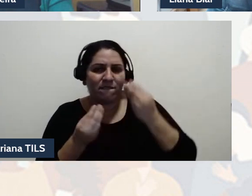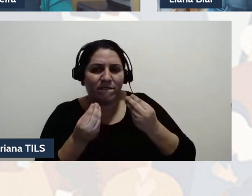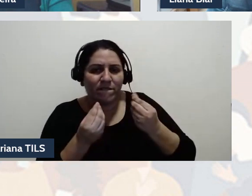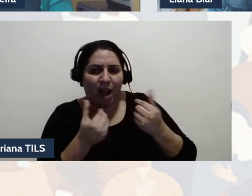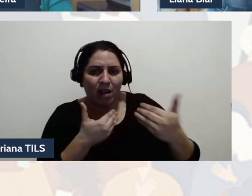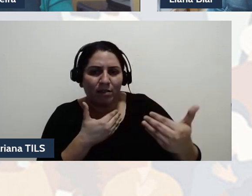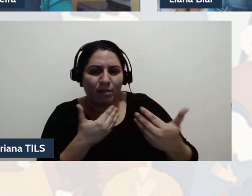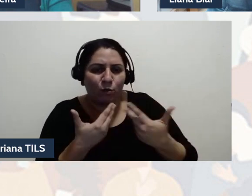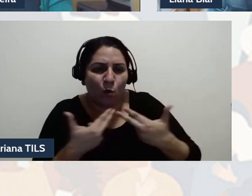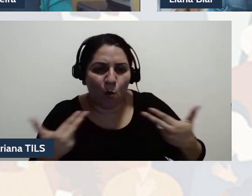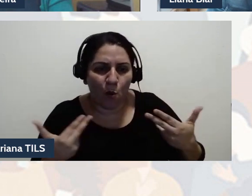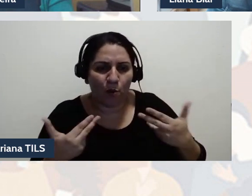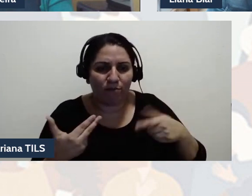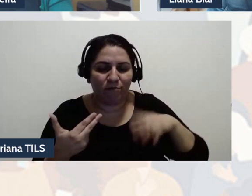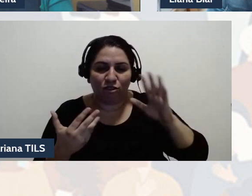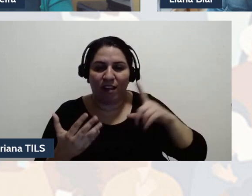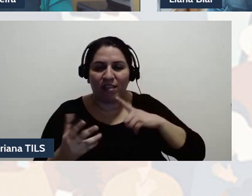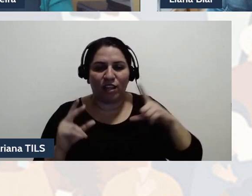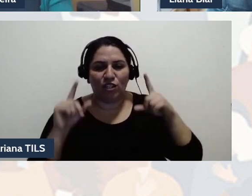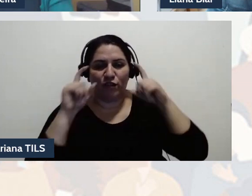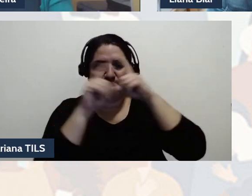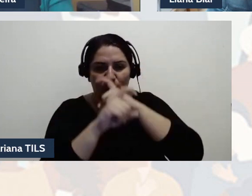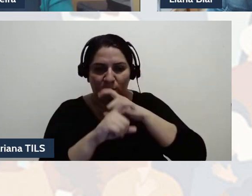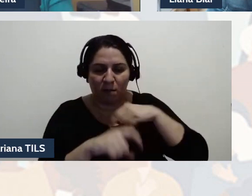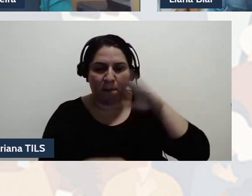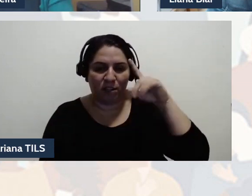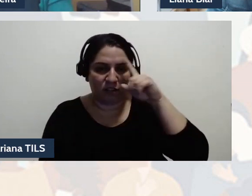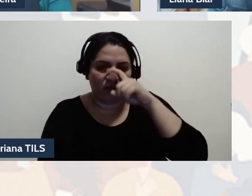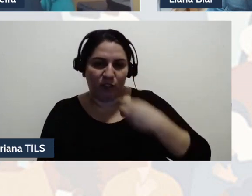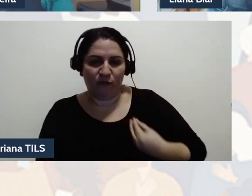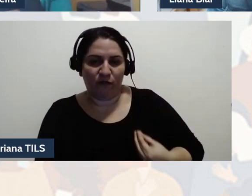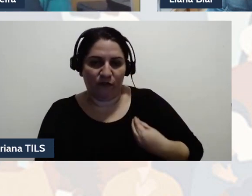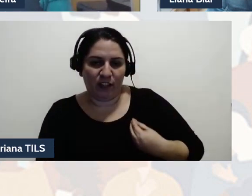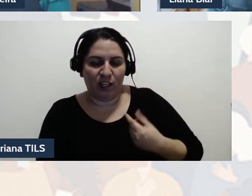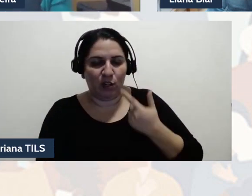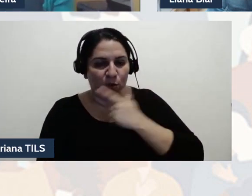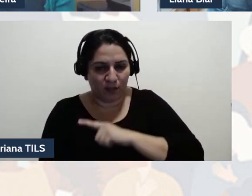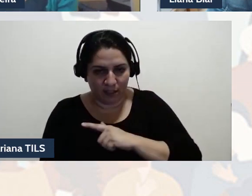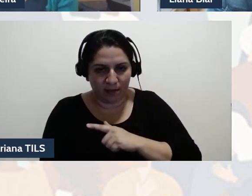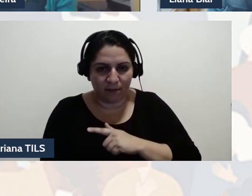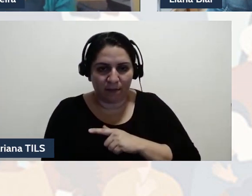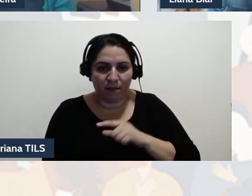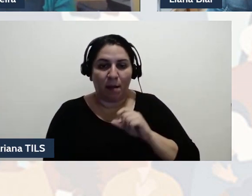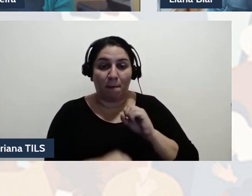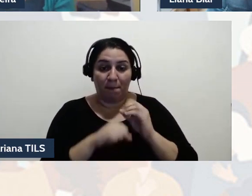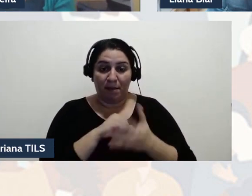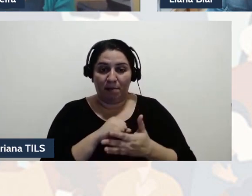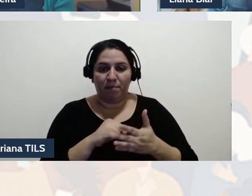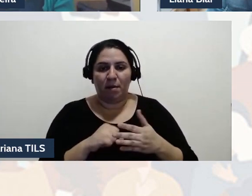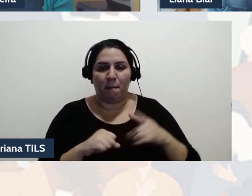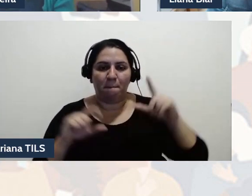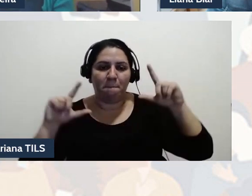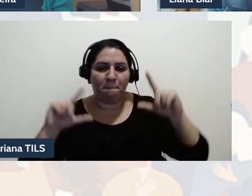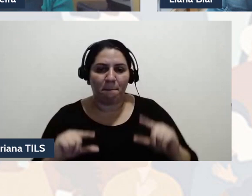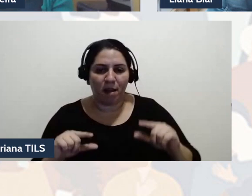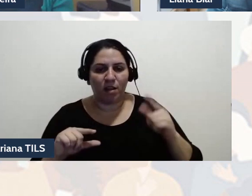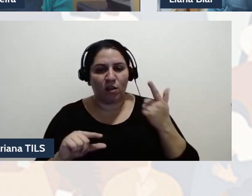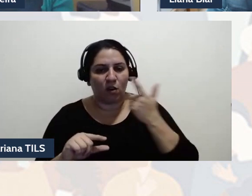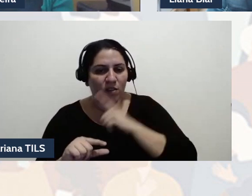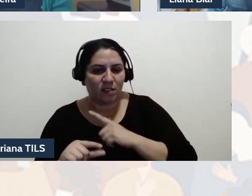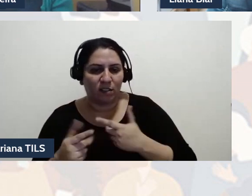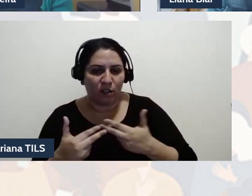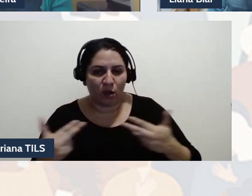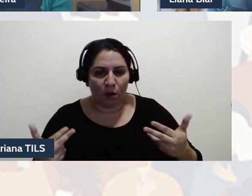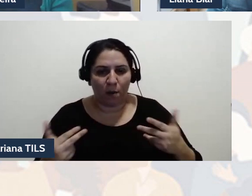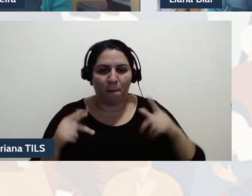maior, né, de sobrevivência, né? E numa pandemia, elas têm muito menos recursos, têm muito menos lugar